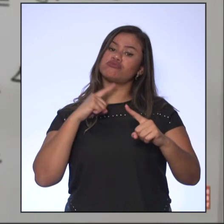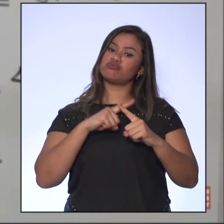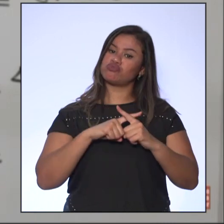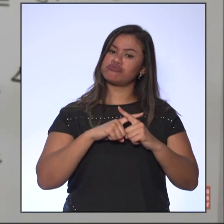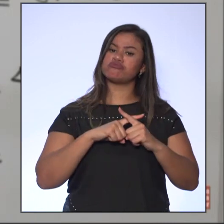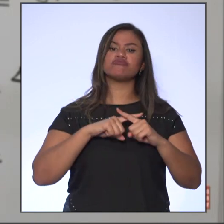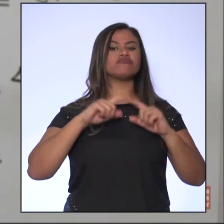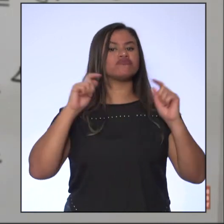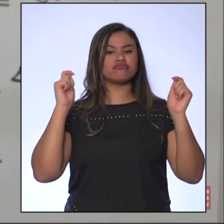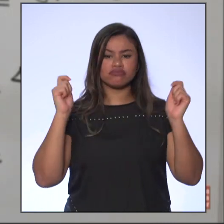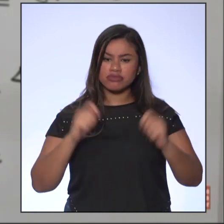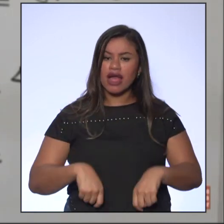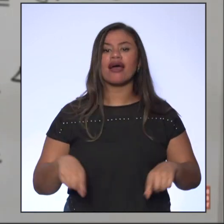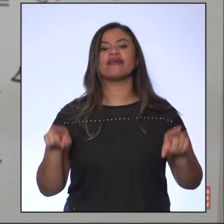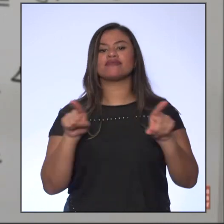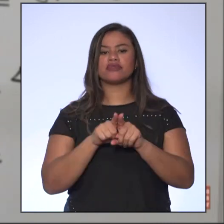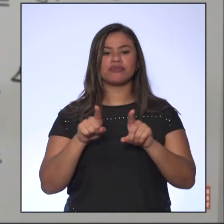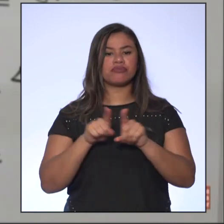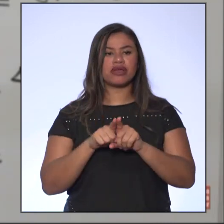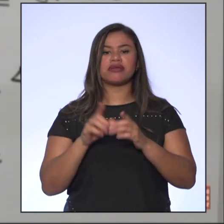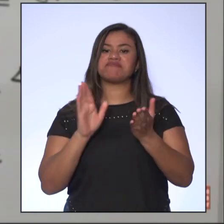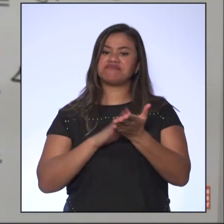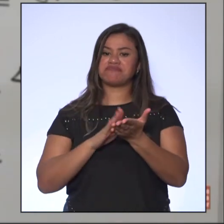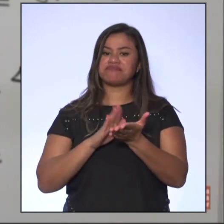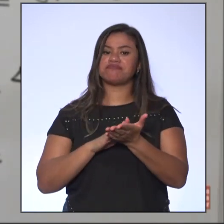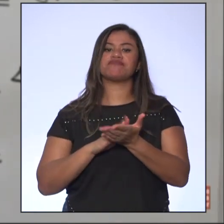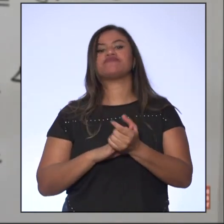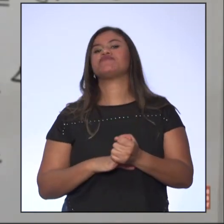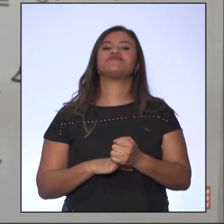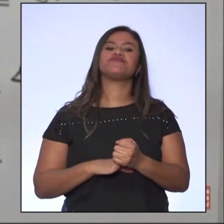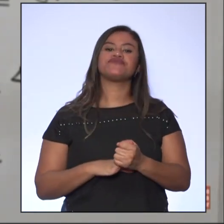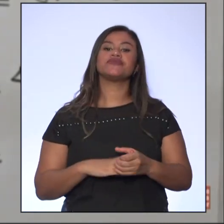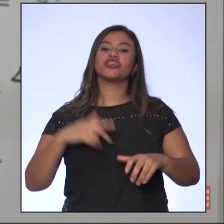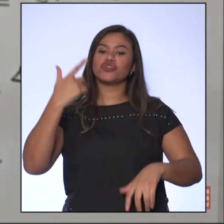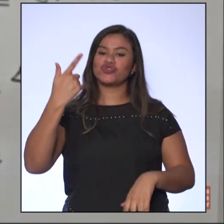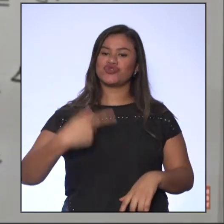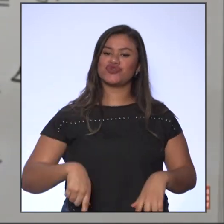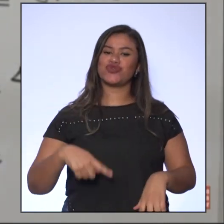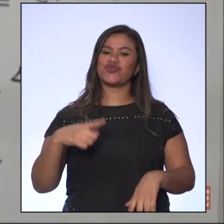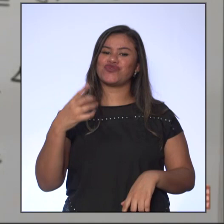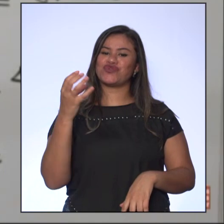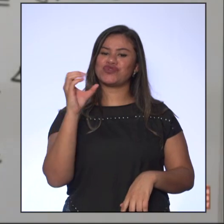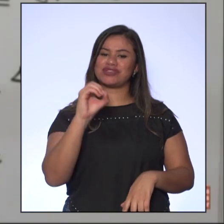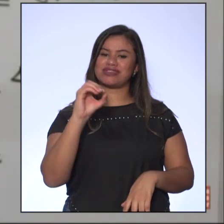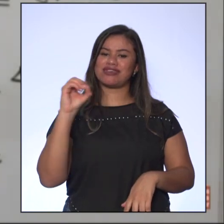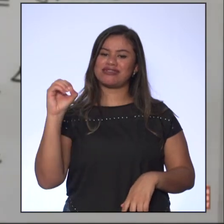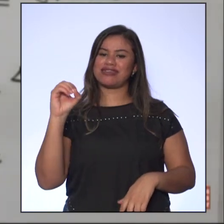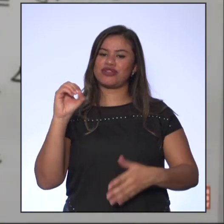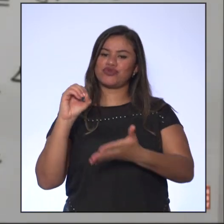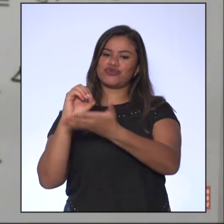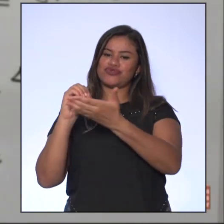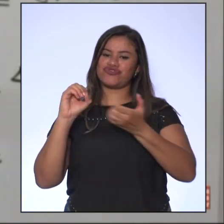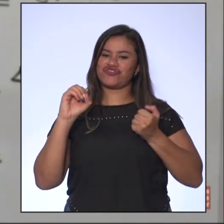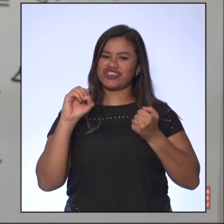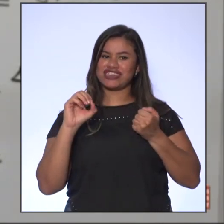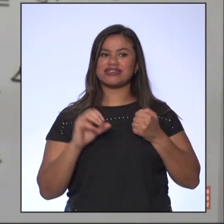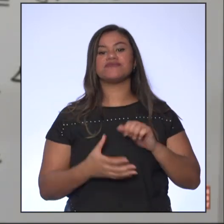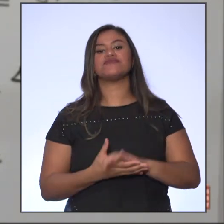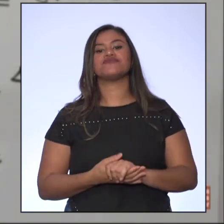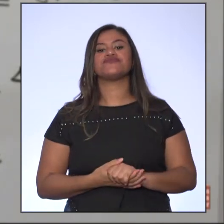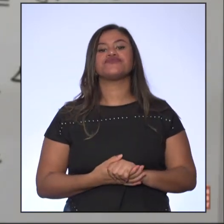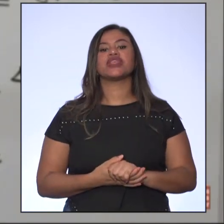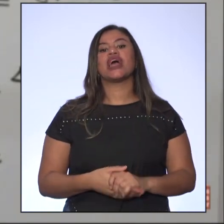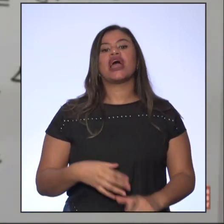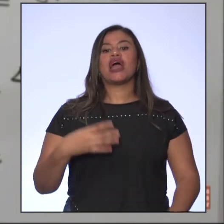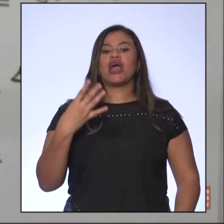Aqui, ó, cancelo esses dois zeros com esses dois zeros aqui. E aqui eu tenho 46 vezes 8. E